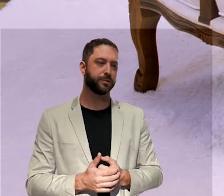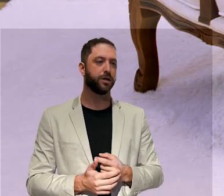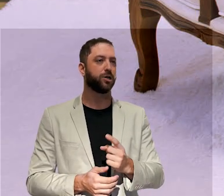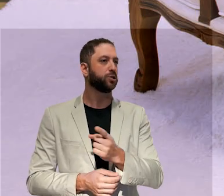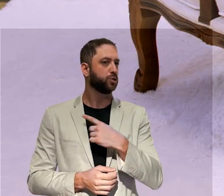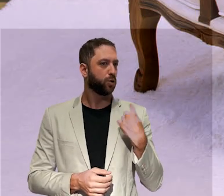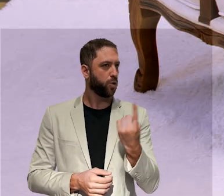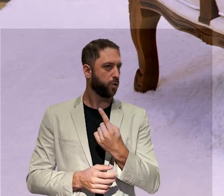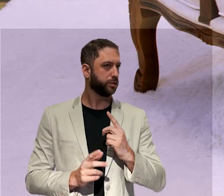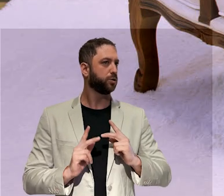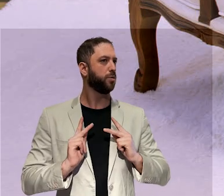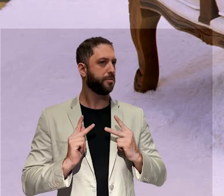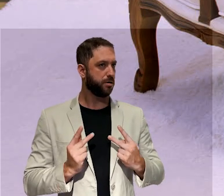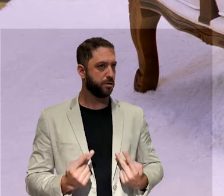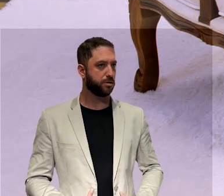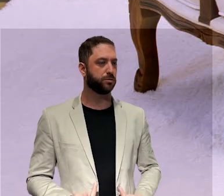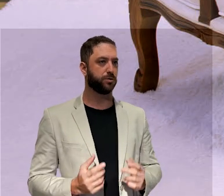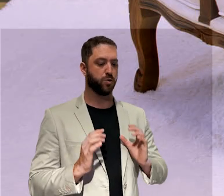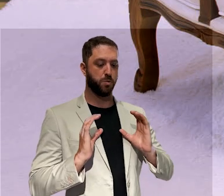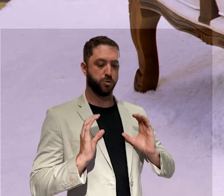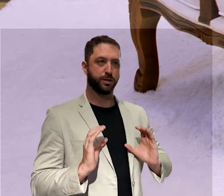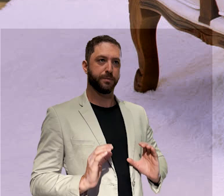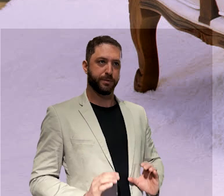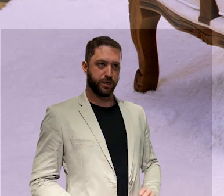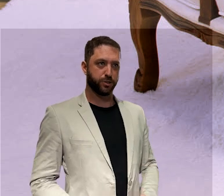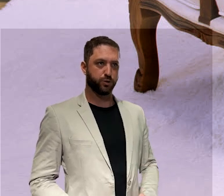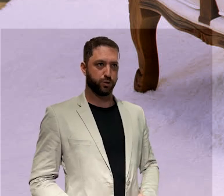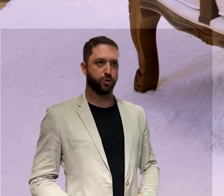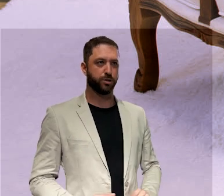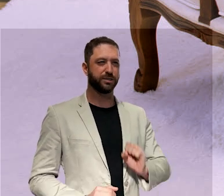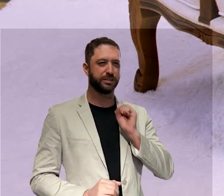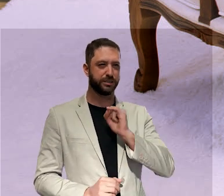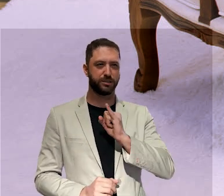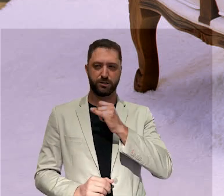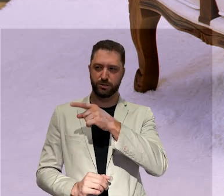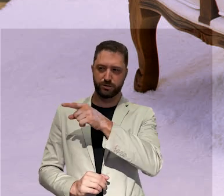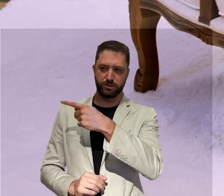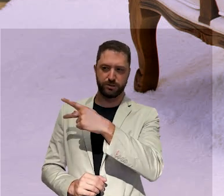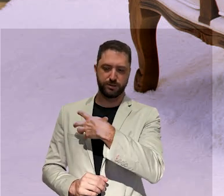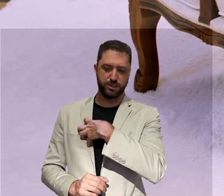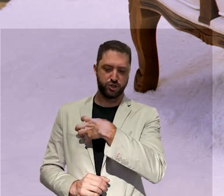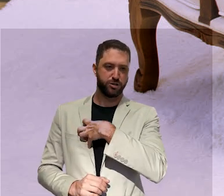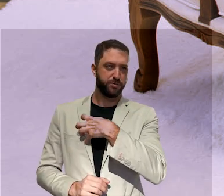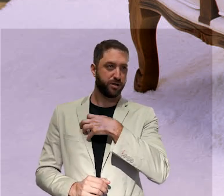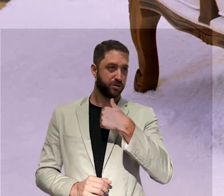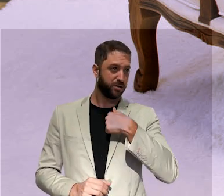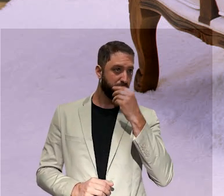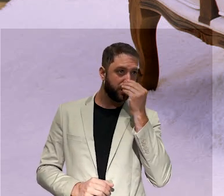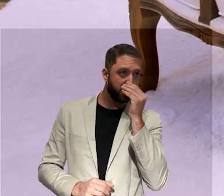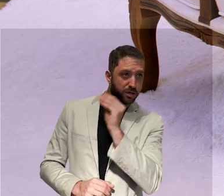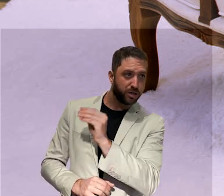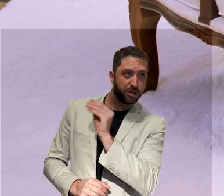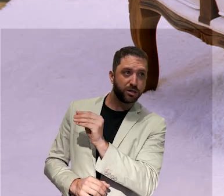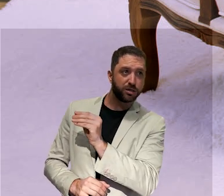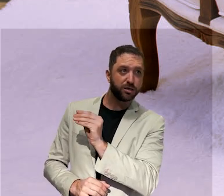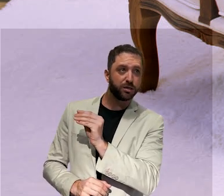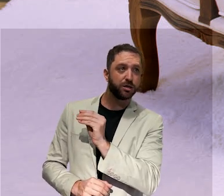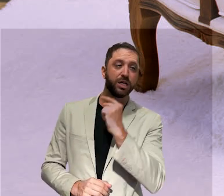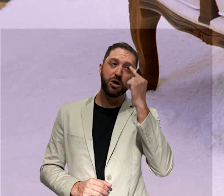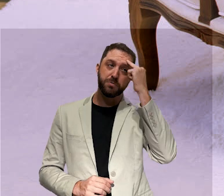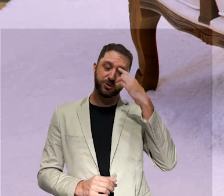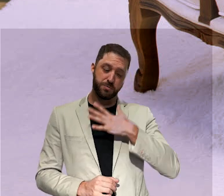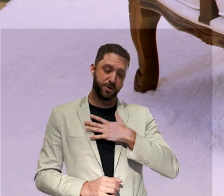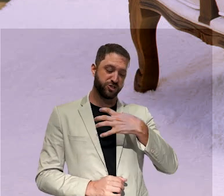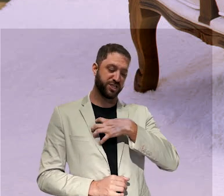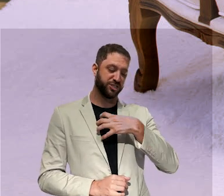como seres humanos, como comportamento humano, se eu passo a invalidar o que o outro sente, eu